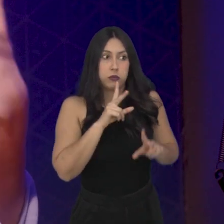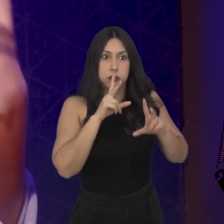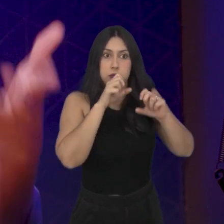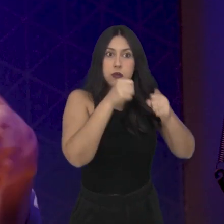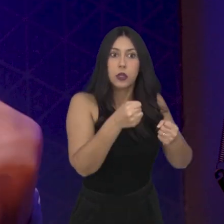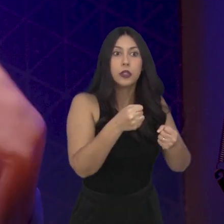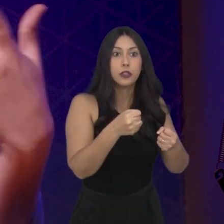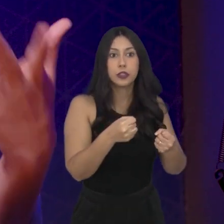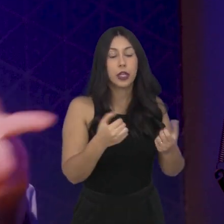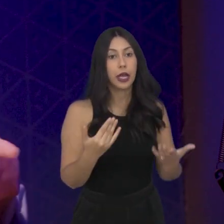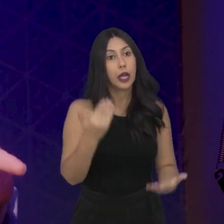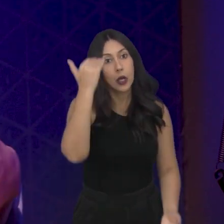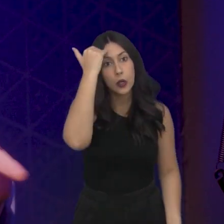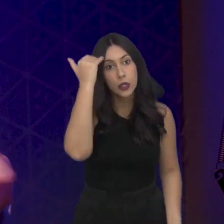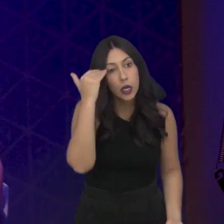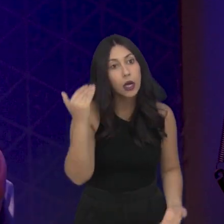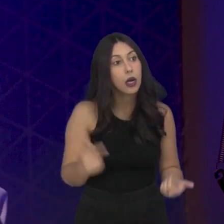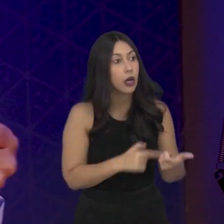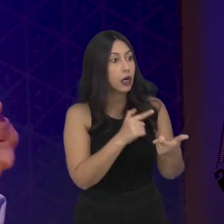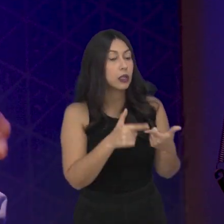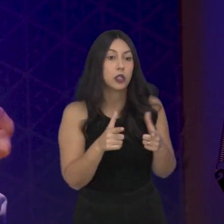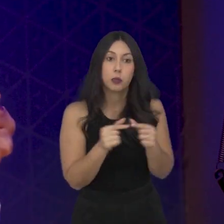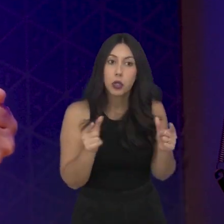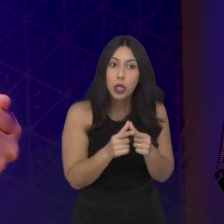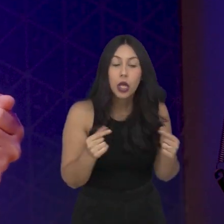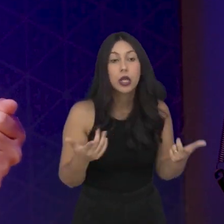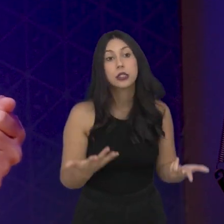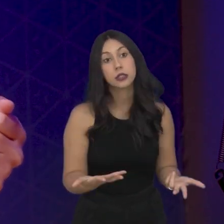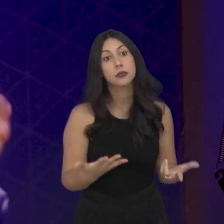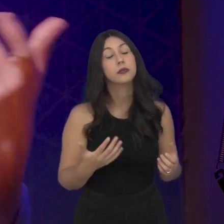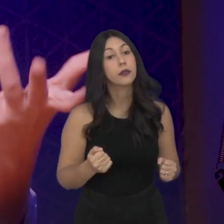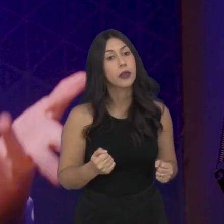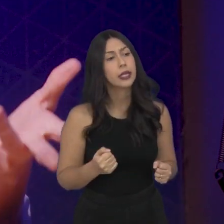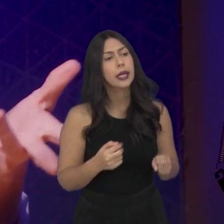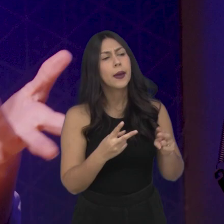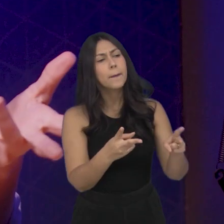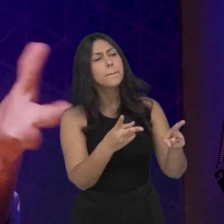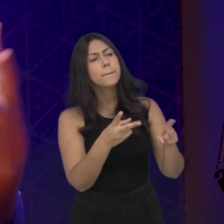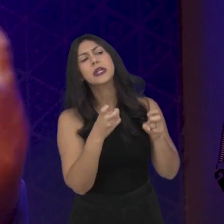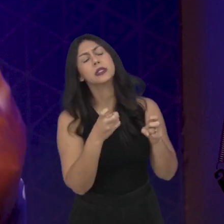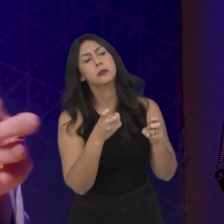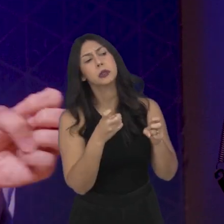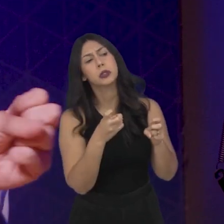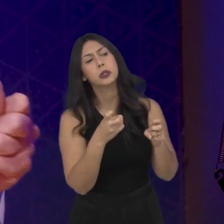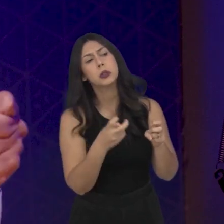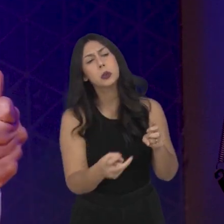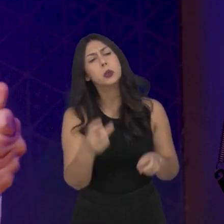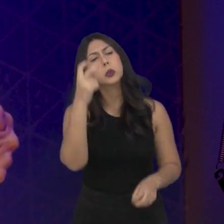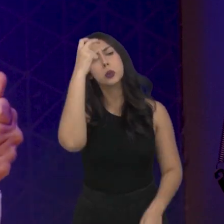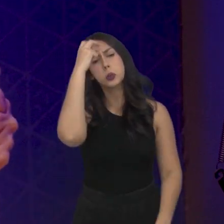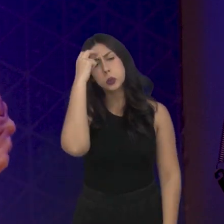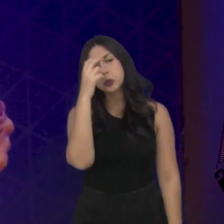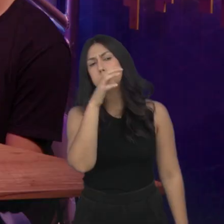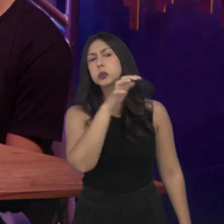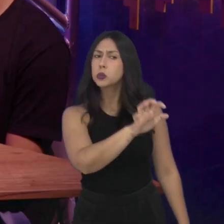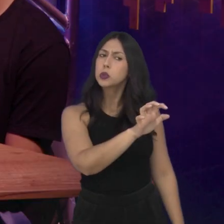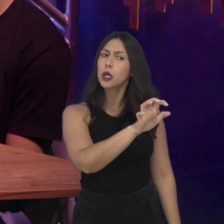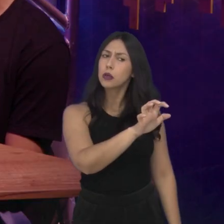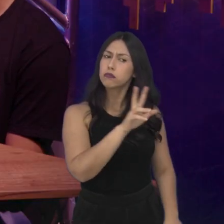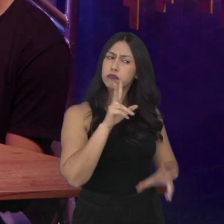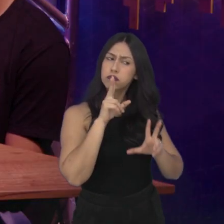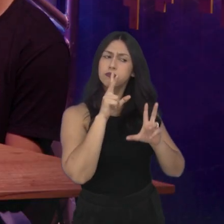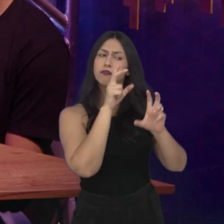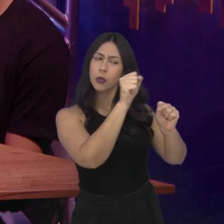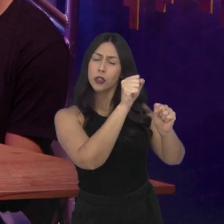obras coreanas, japonesas, e se a gente for ver, essa cultura oriental tem essa questão da reflexão bem forte, né, Samu?